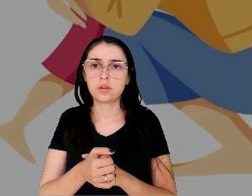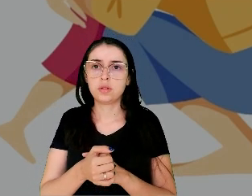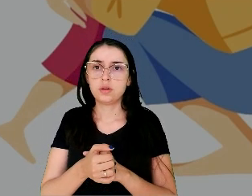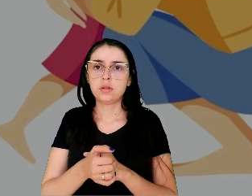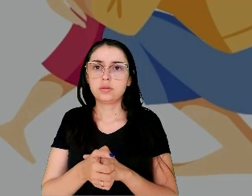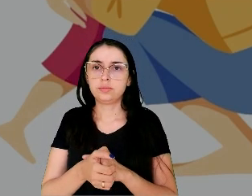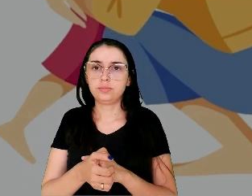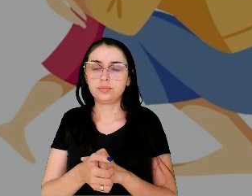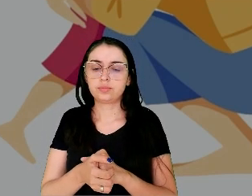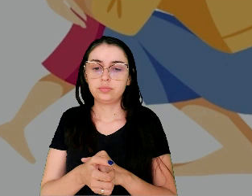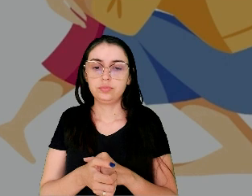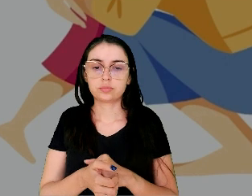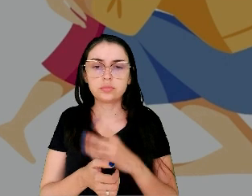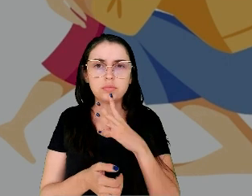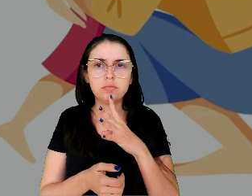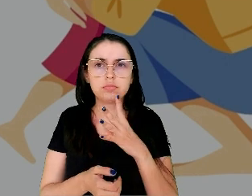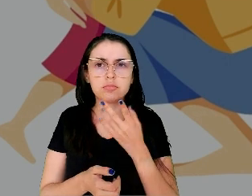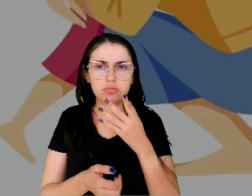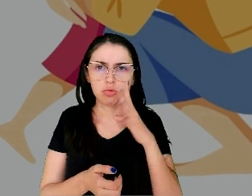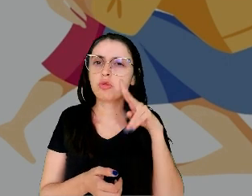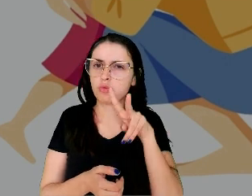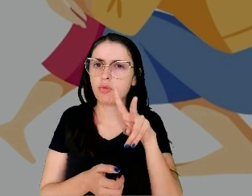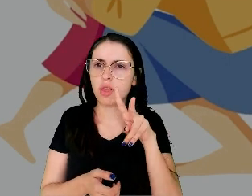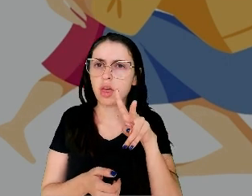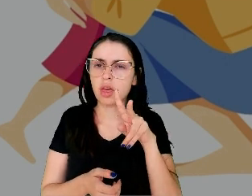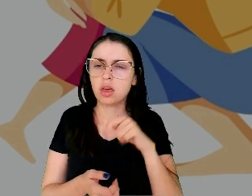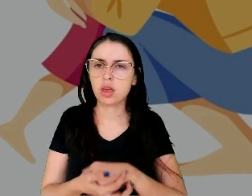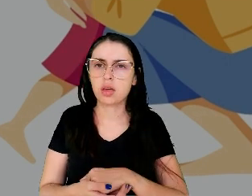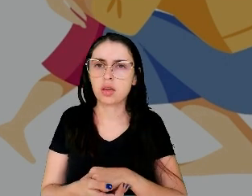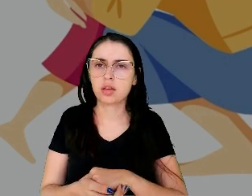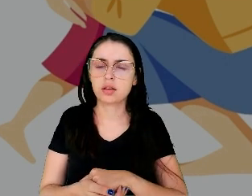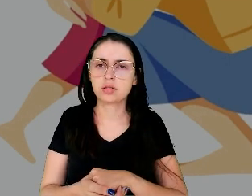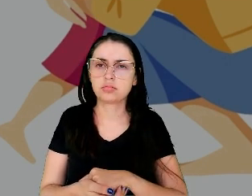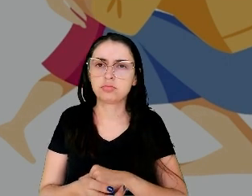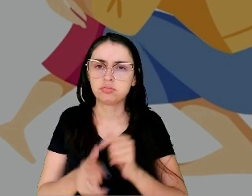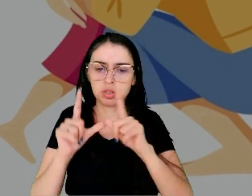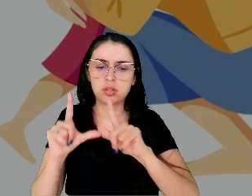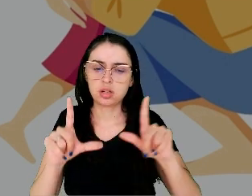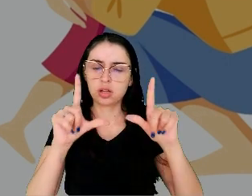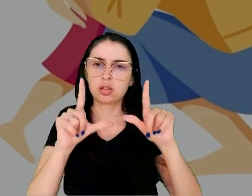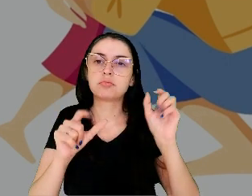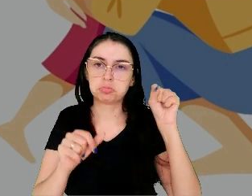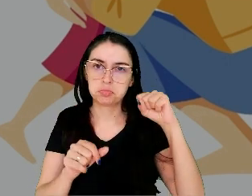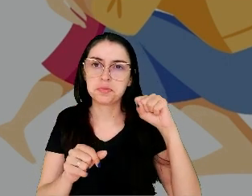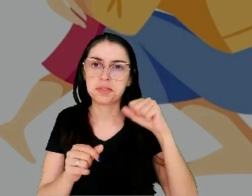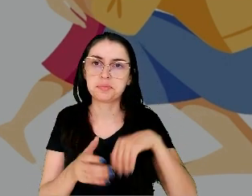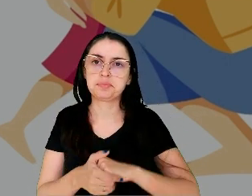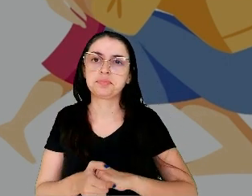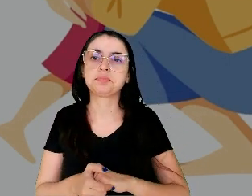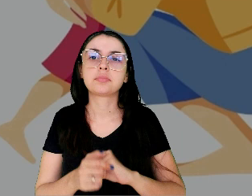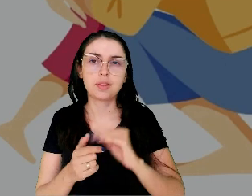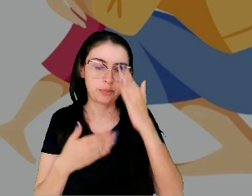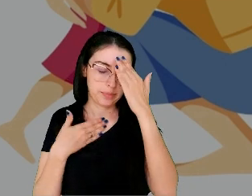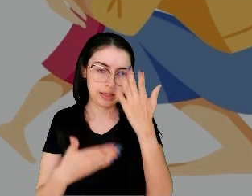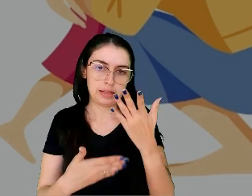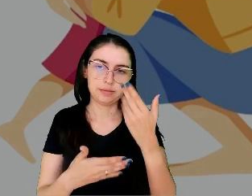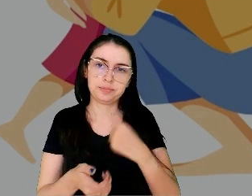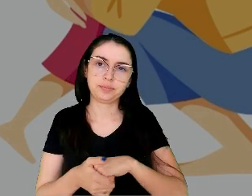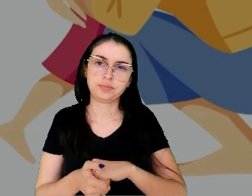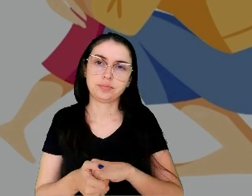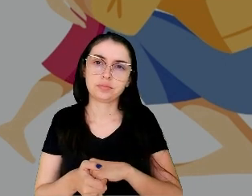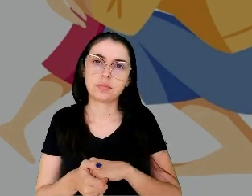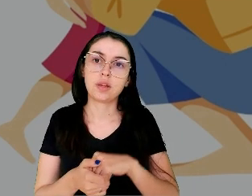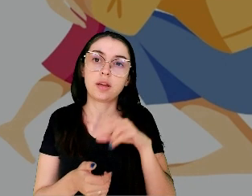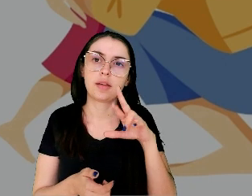eu gostaria de saber se vocês estão enxergando na tela. Sim. Sim, obrigada. Obrigada,